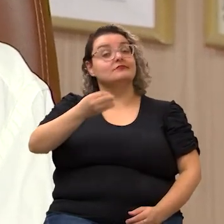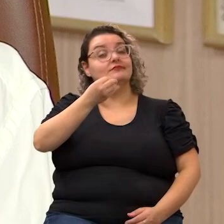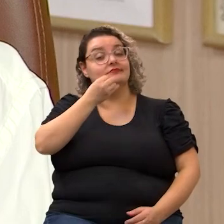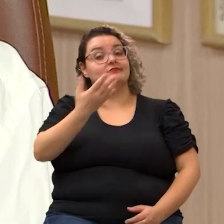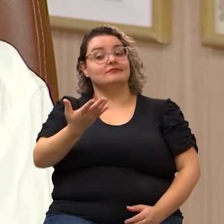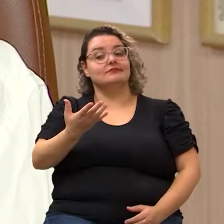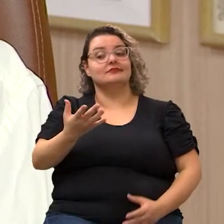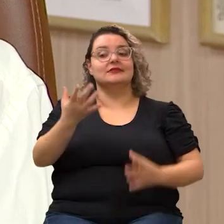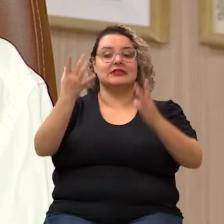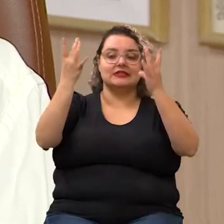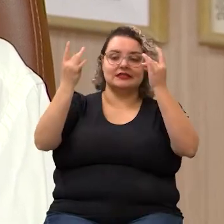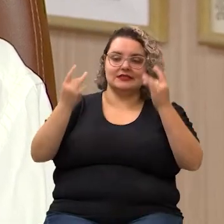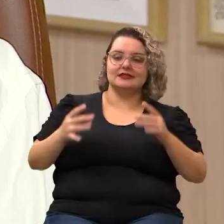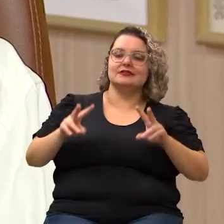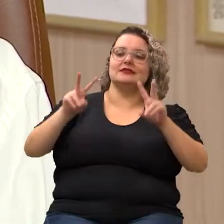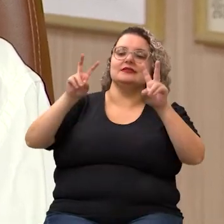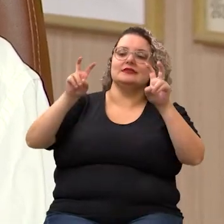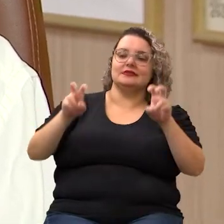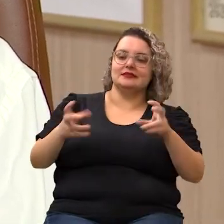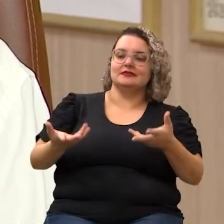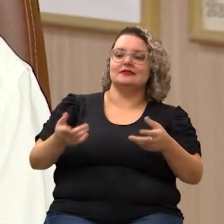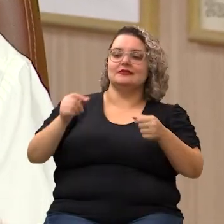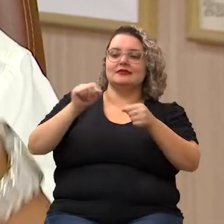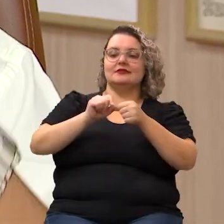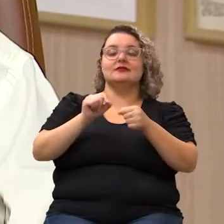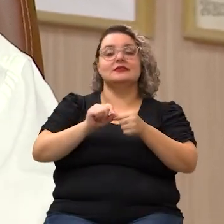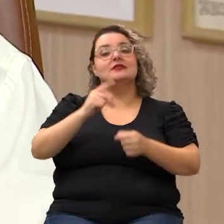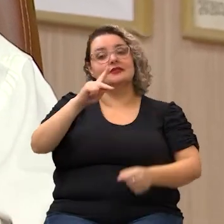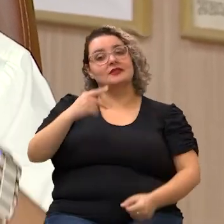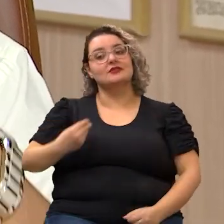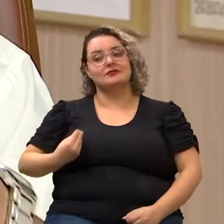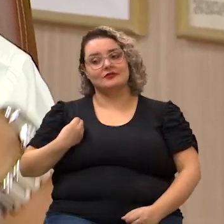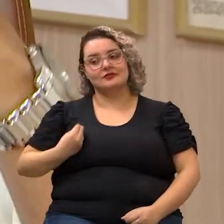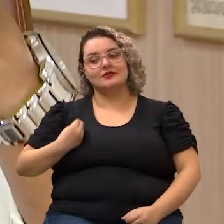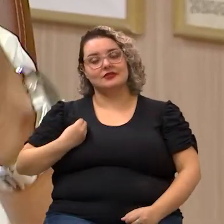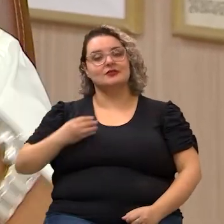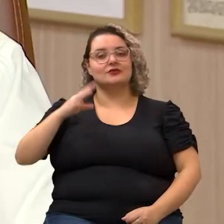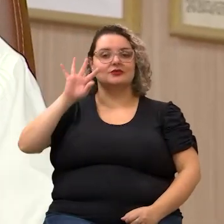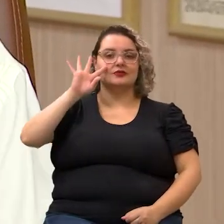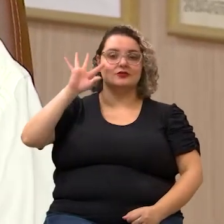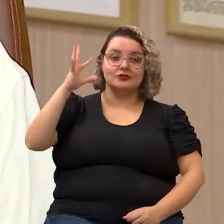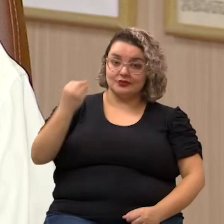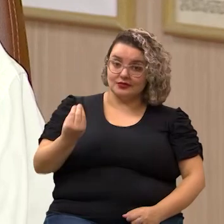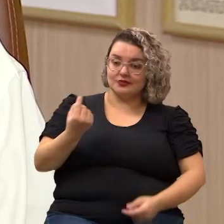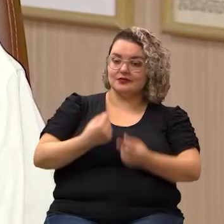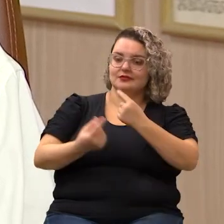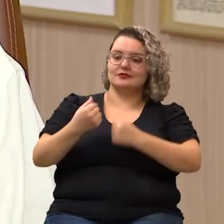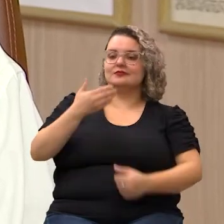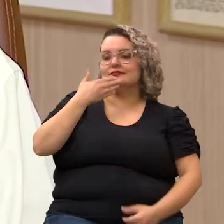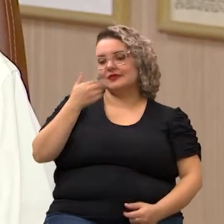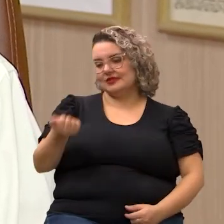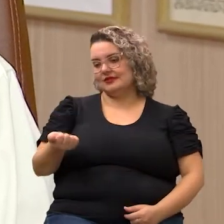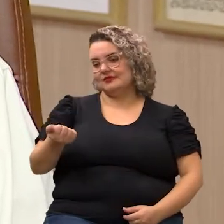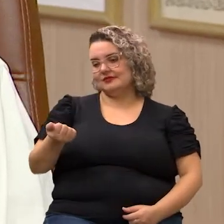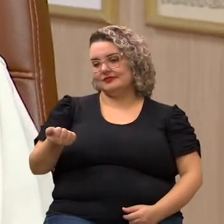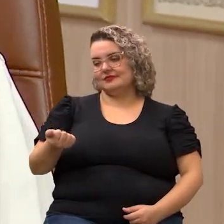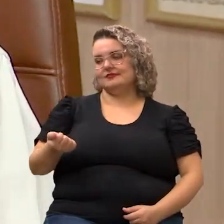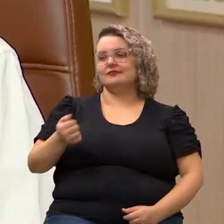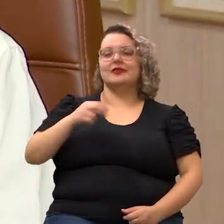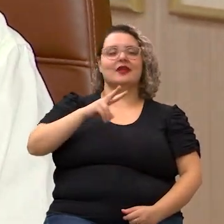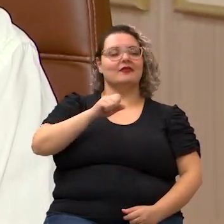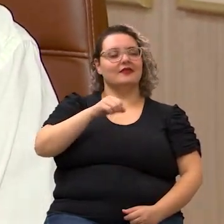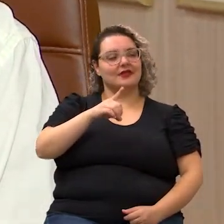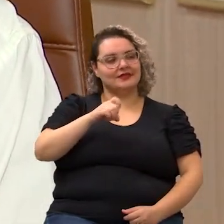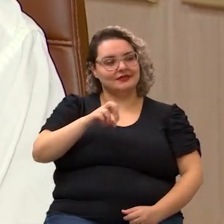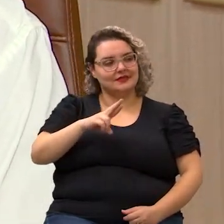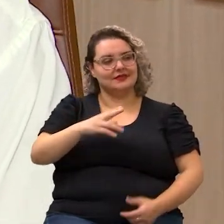para você se aprofundar no assunto e fazer da sua vida, a partir do seu conhecimento financeiro, algo melhor. Wander,